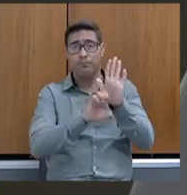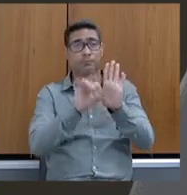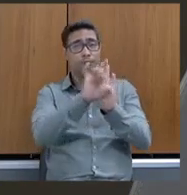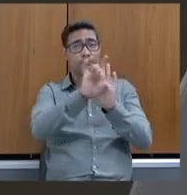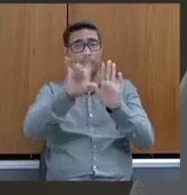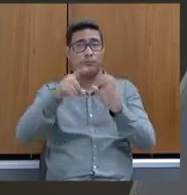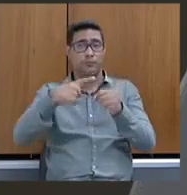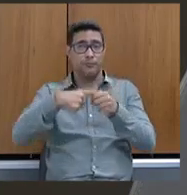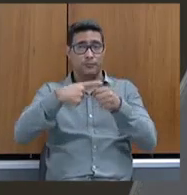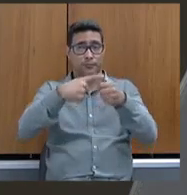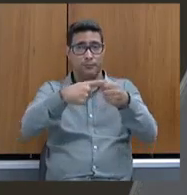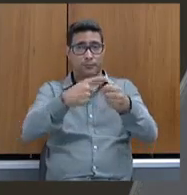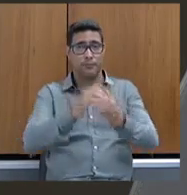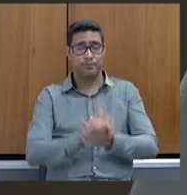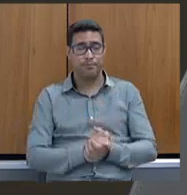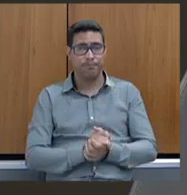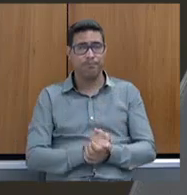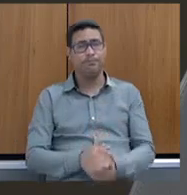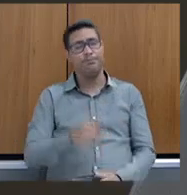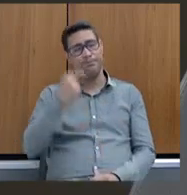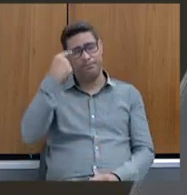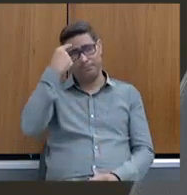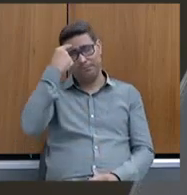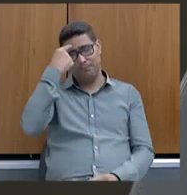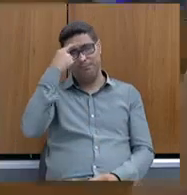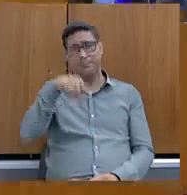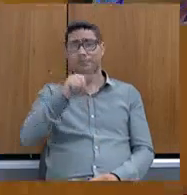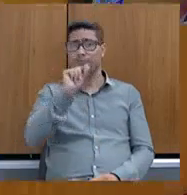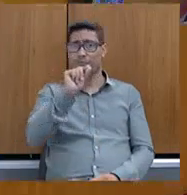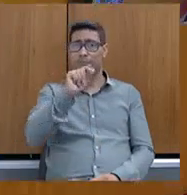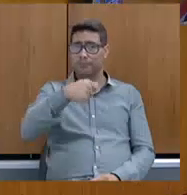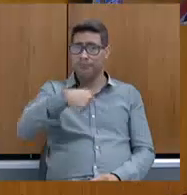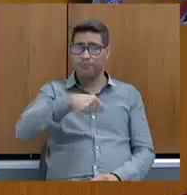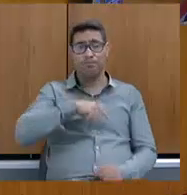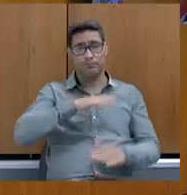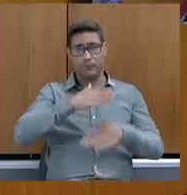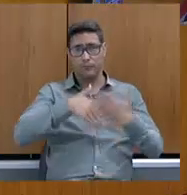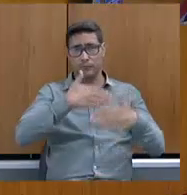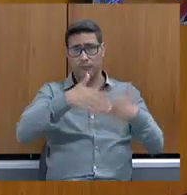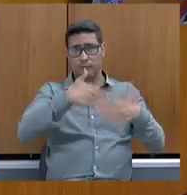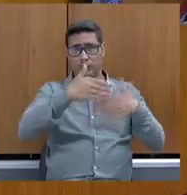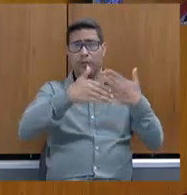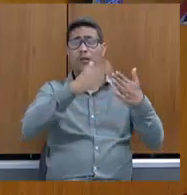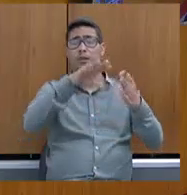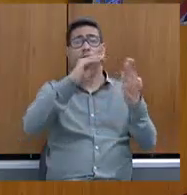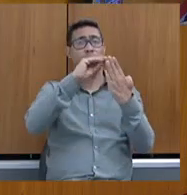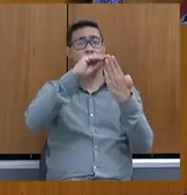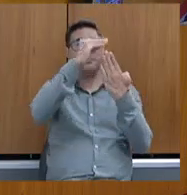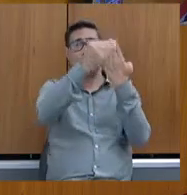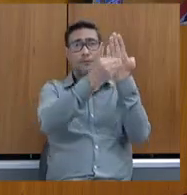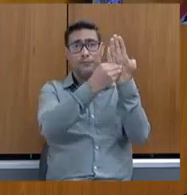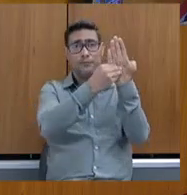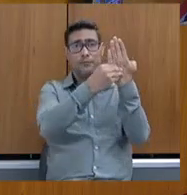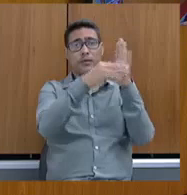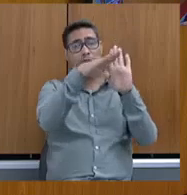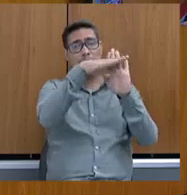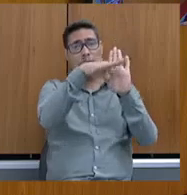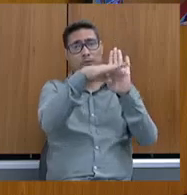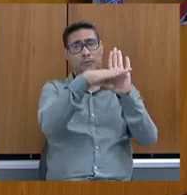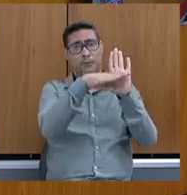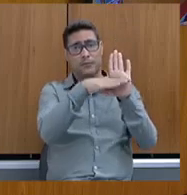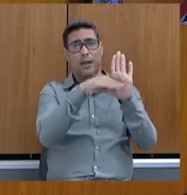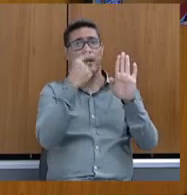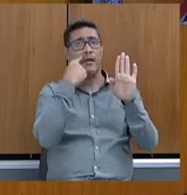eu penso que a gente precisava secretária avançar inclusive num catálogo de calendário identificando e qualificando as principais